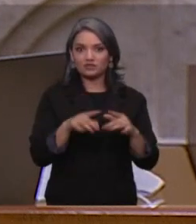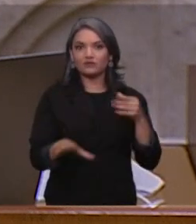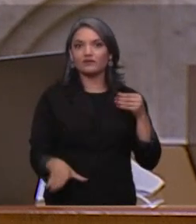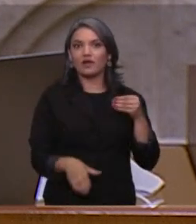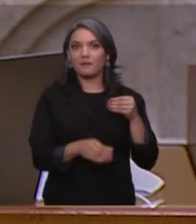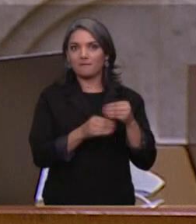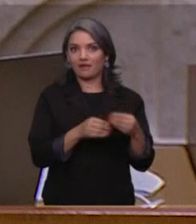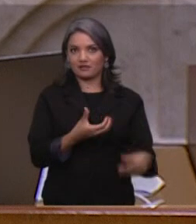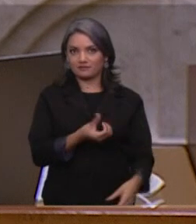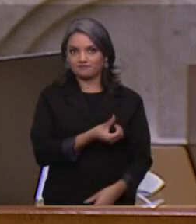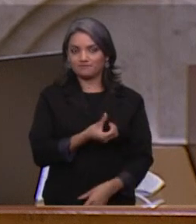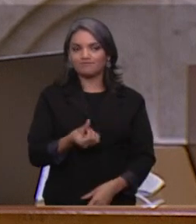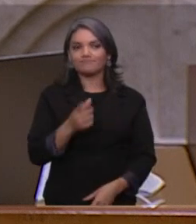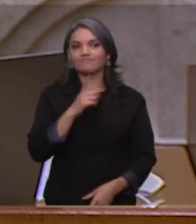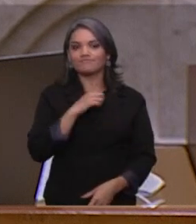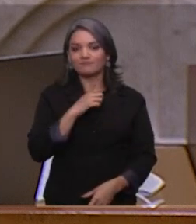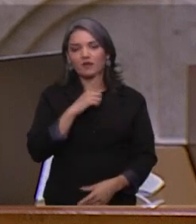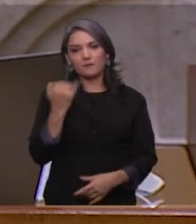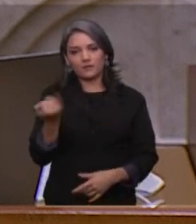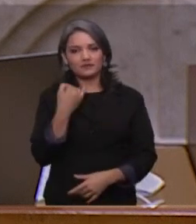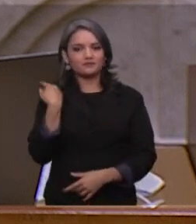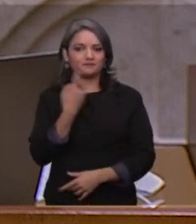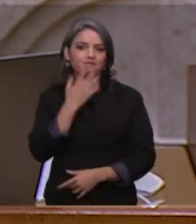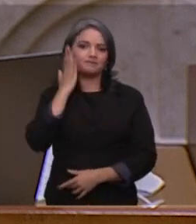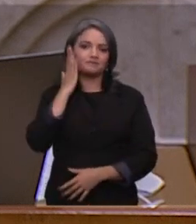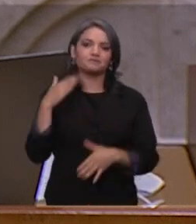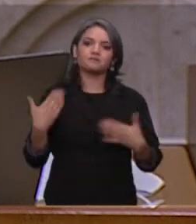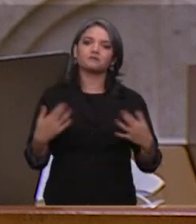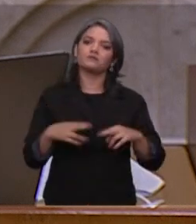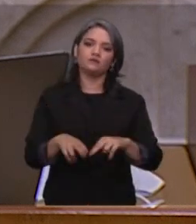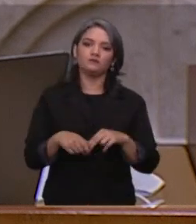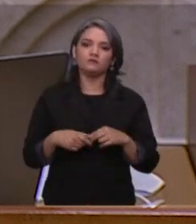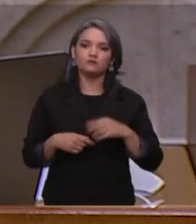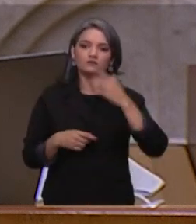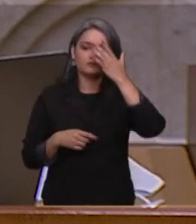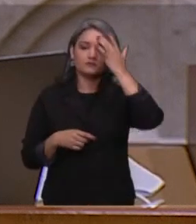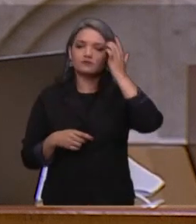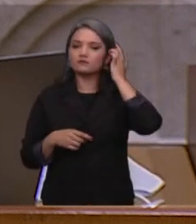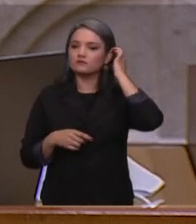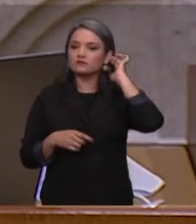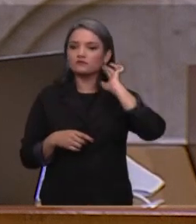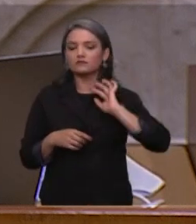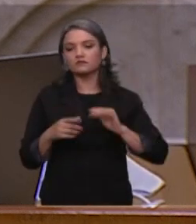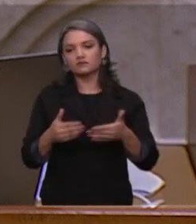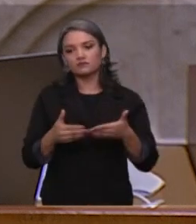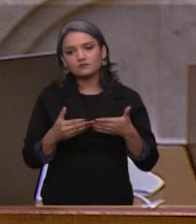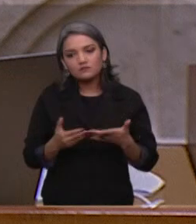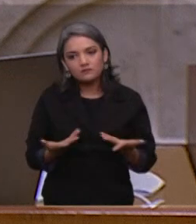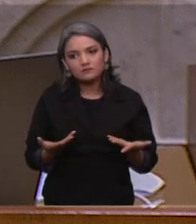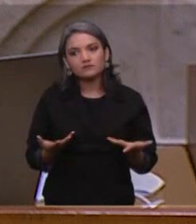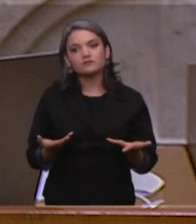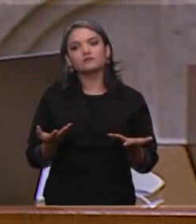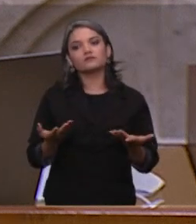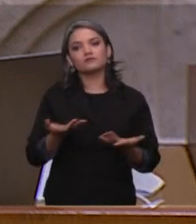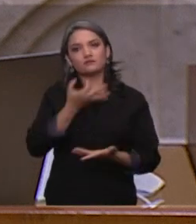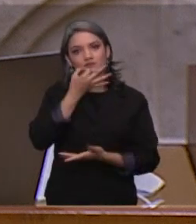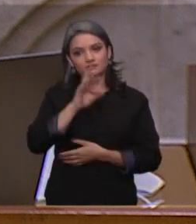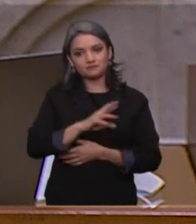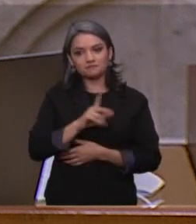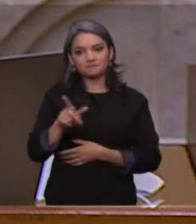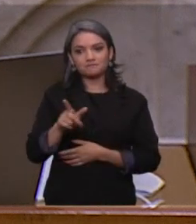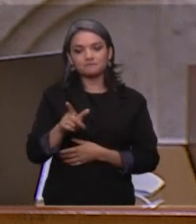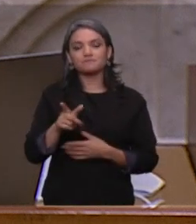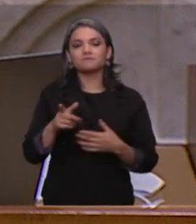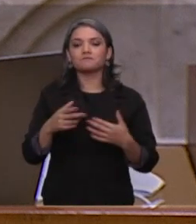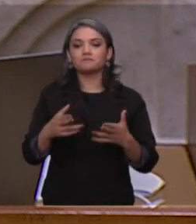faz diferença. E por todas essas razões, e pedindo vênia às posições contrárias, que eu